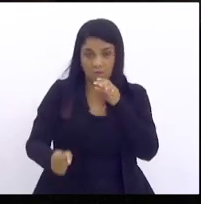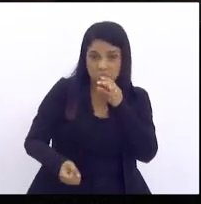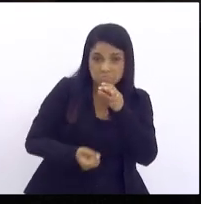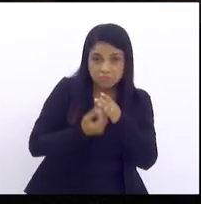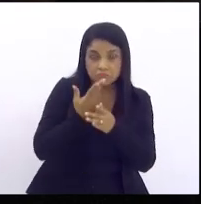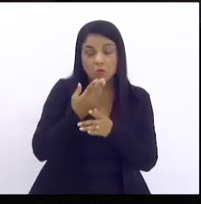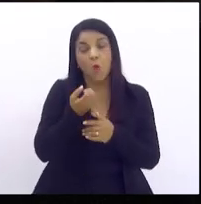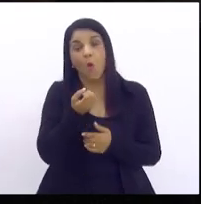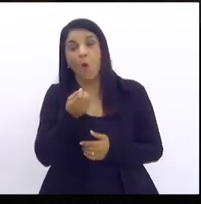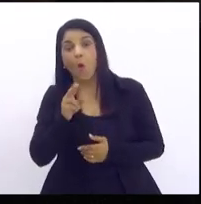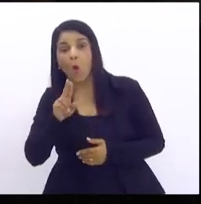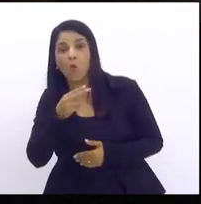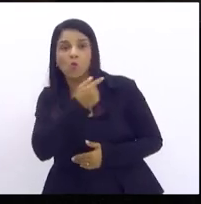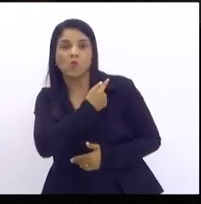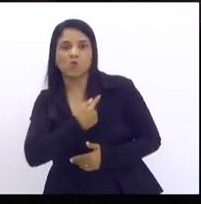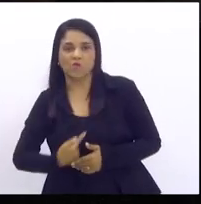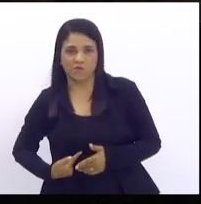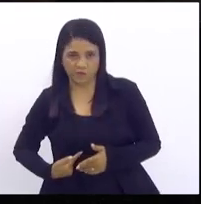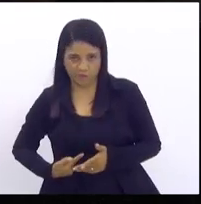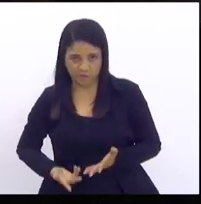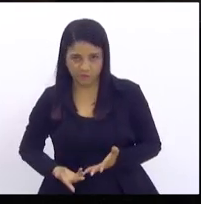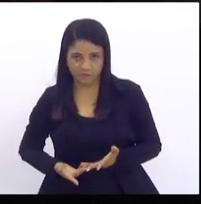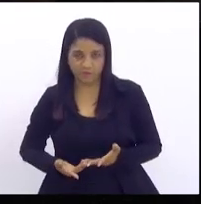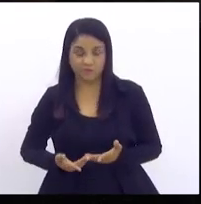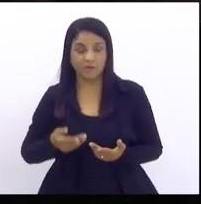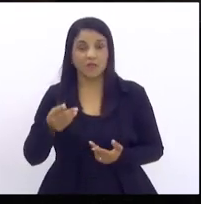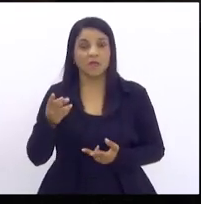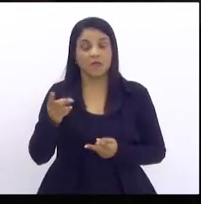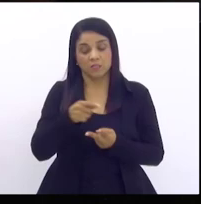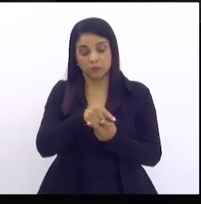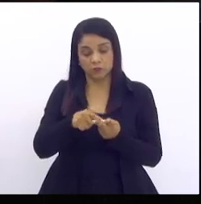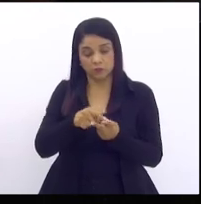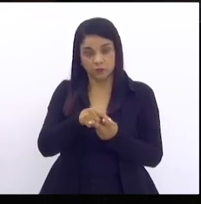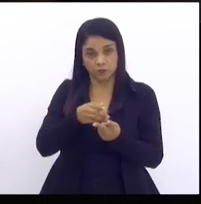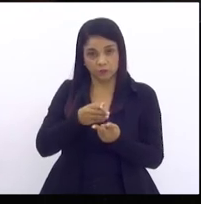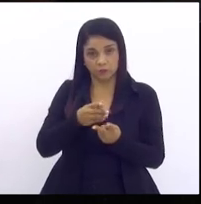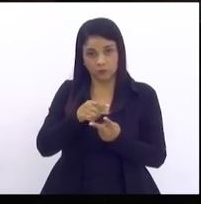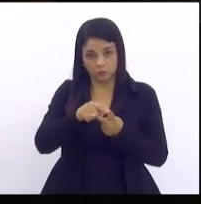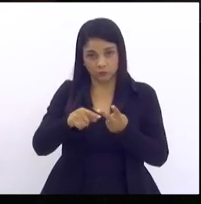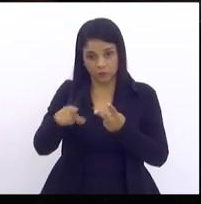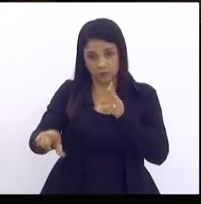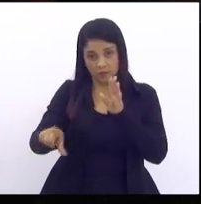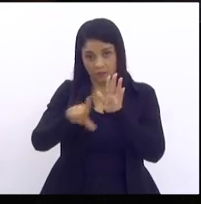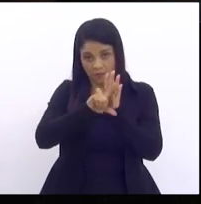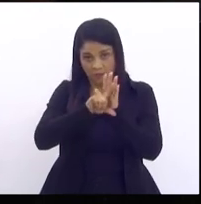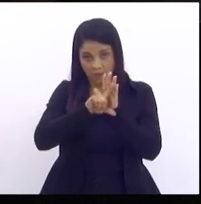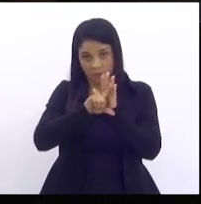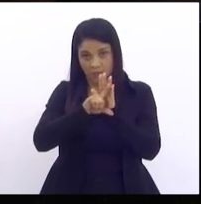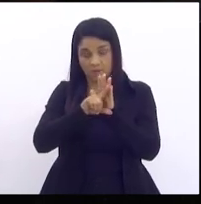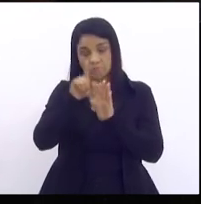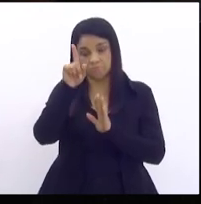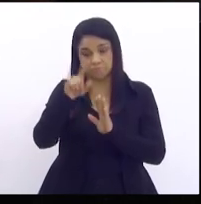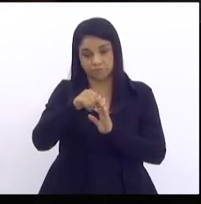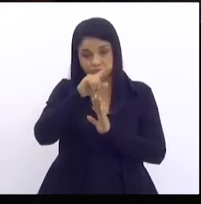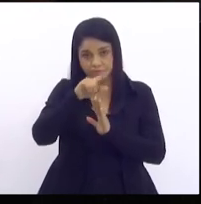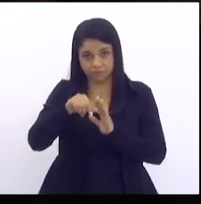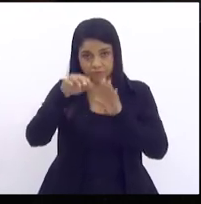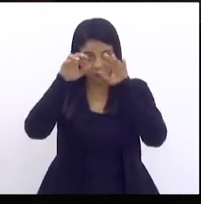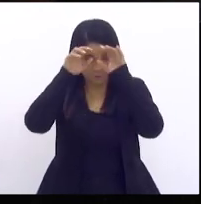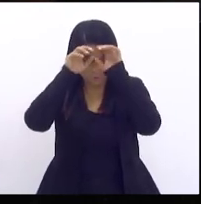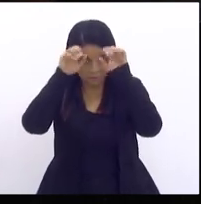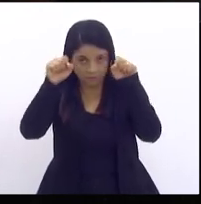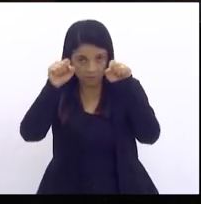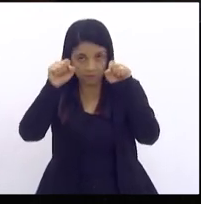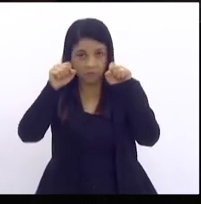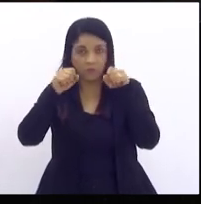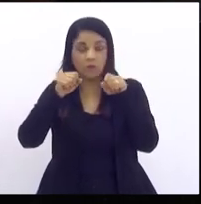duas mensagens, que, dessas duas leis que caíram no Supremo por vício de iniciativa,